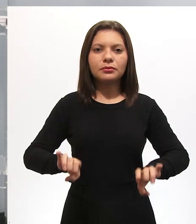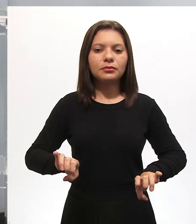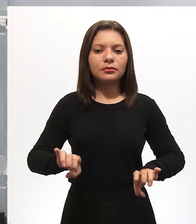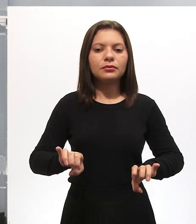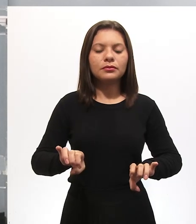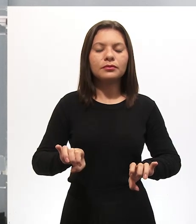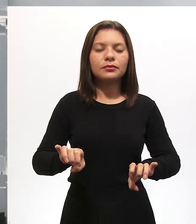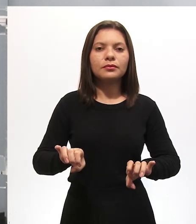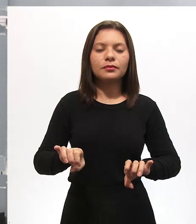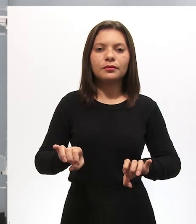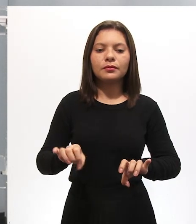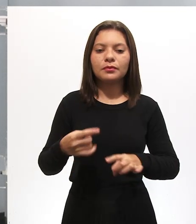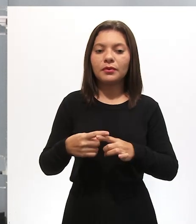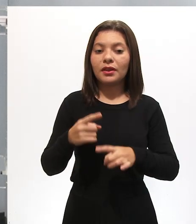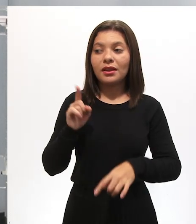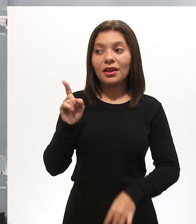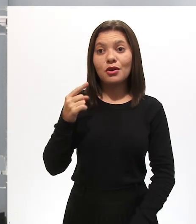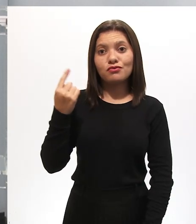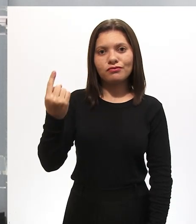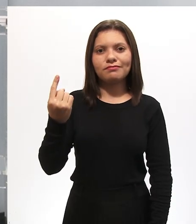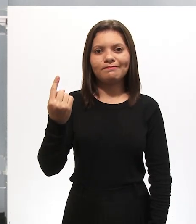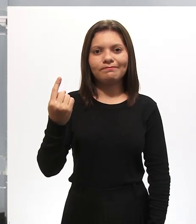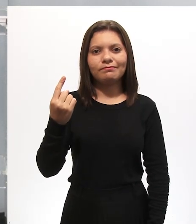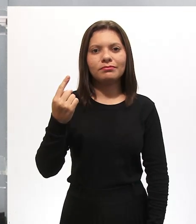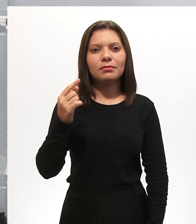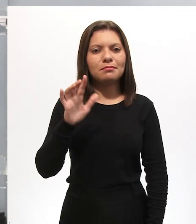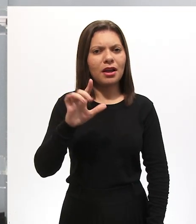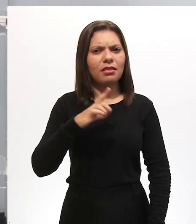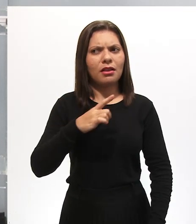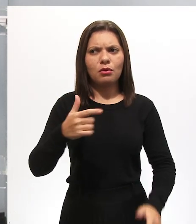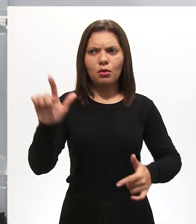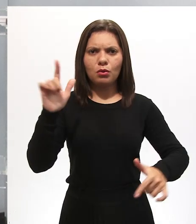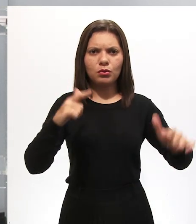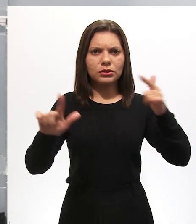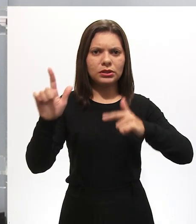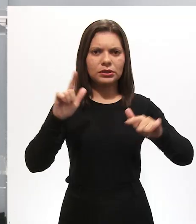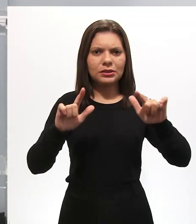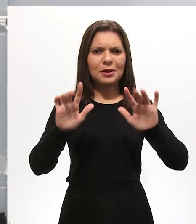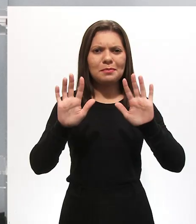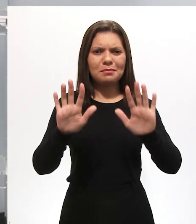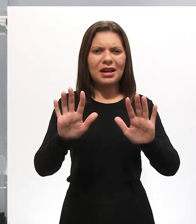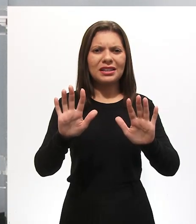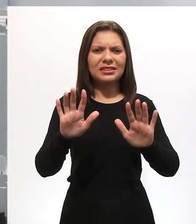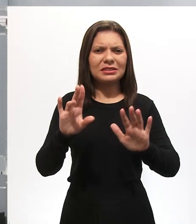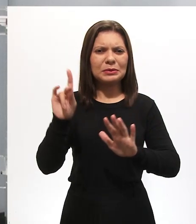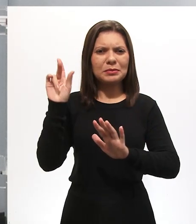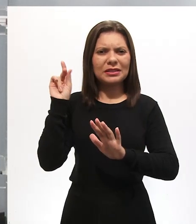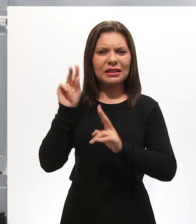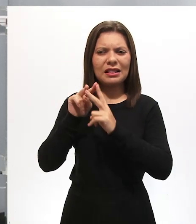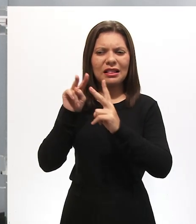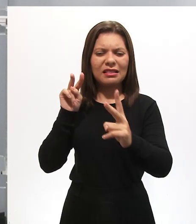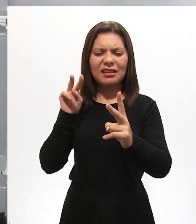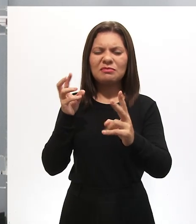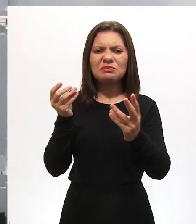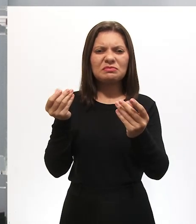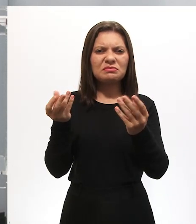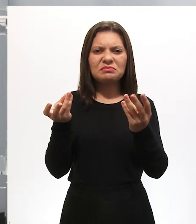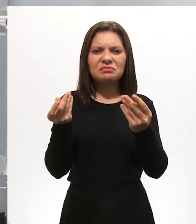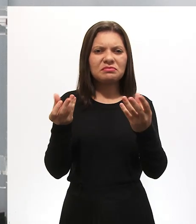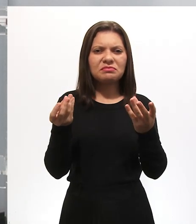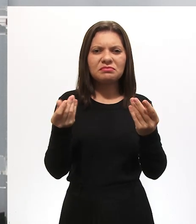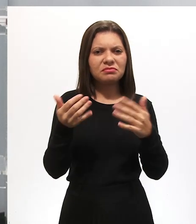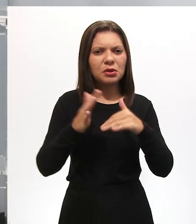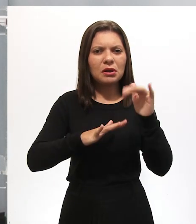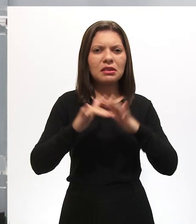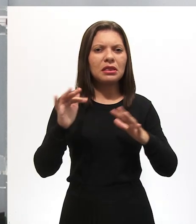tem mais, eu vou falar um pouquinho delas, mas em muito razão que a qualidade não estava sendo satisfatória. Então, o que a gente